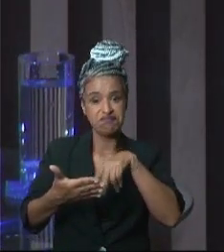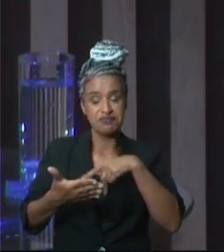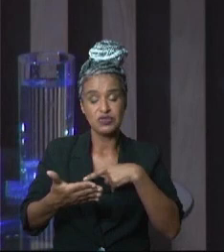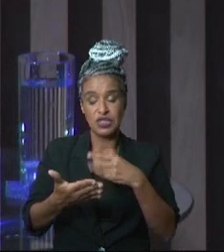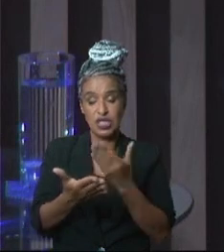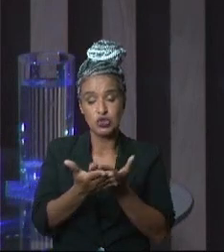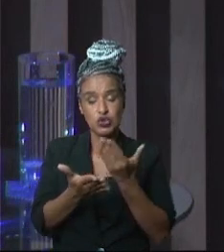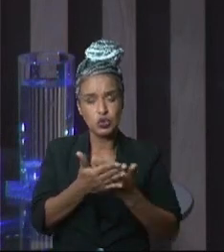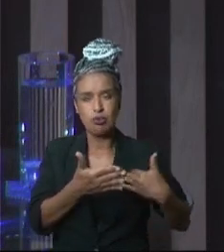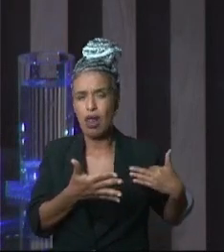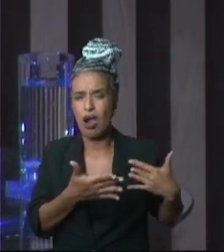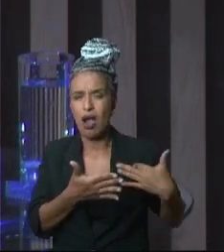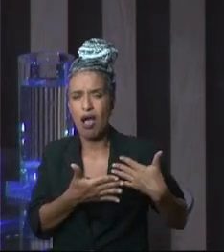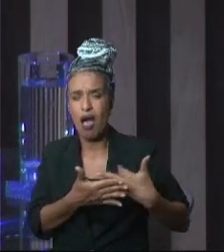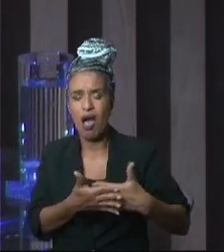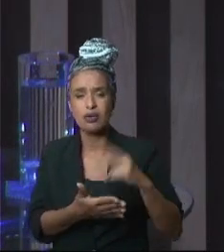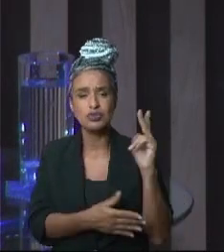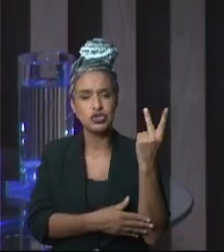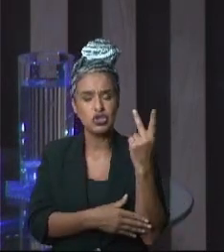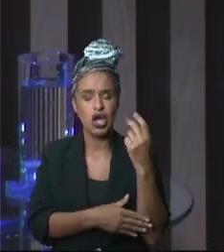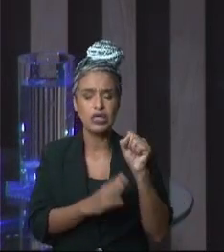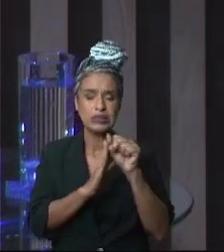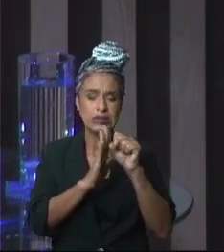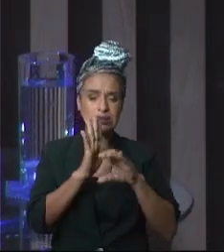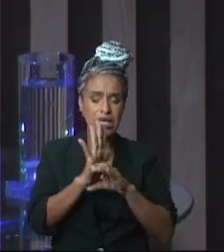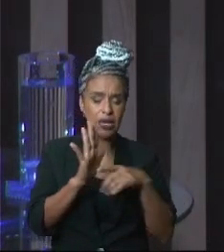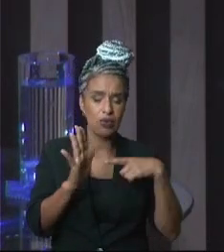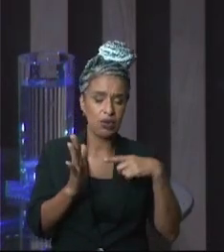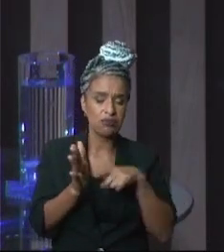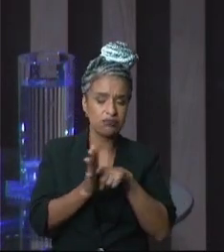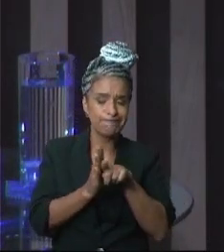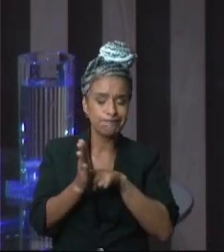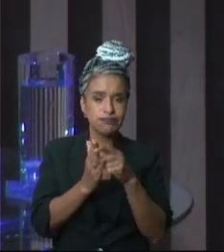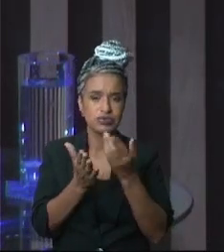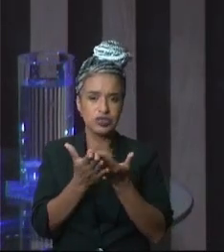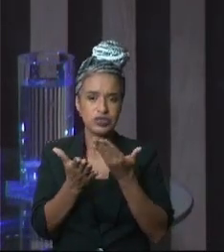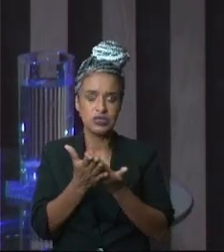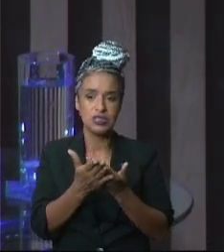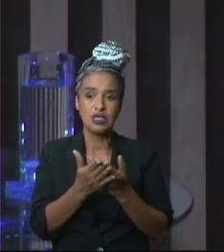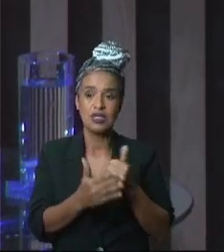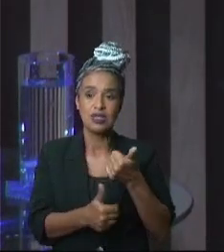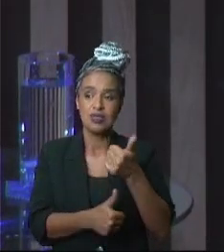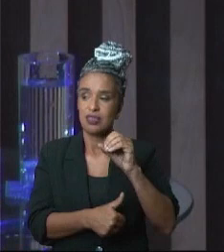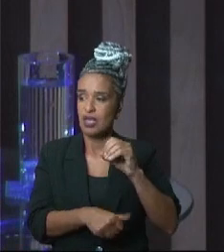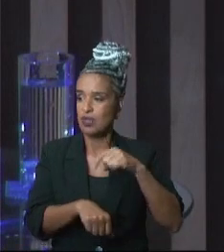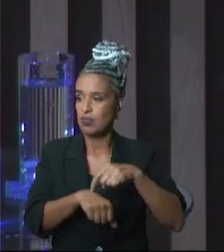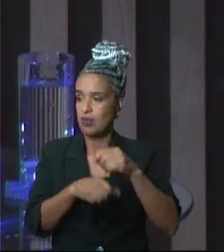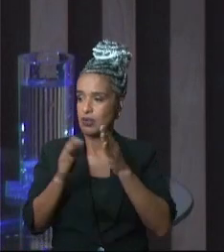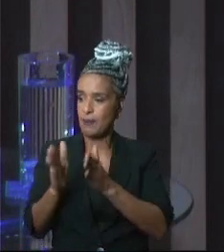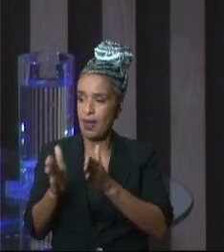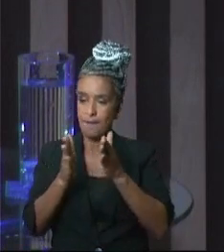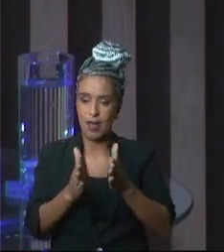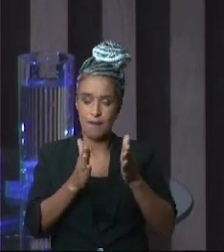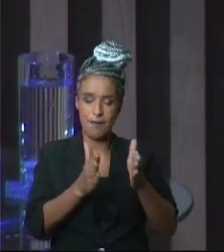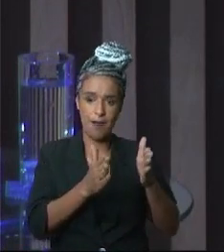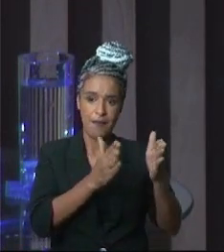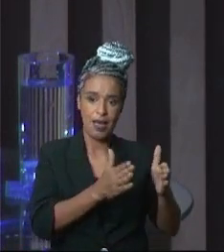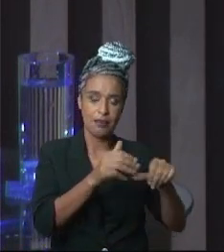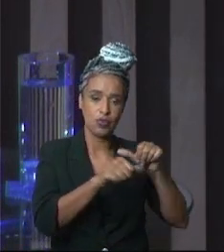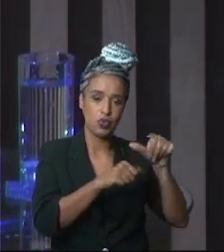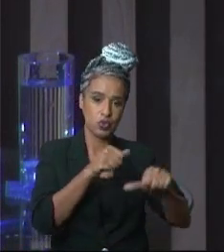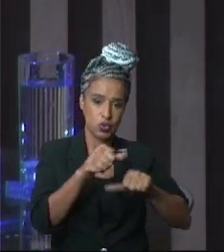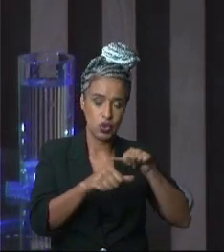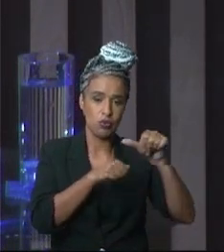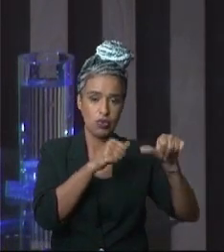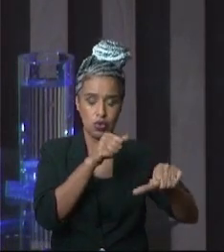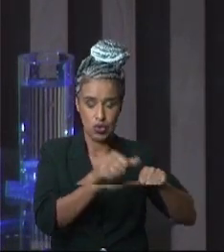um estudo histórico, vários exemplos ao longo dos séculos, ele mostra que em 10 momentos de transição hegemônica, em que uma hegemonia caiu